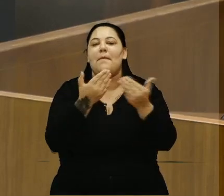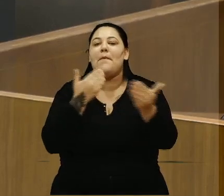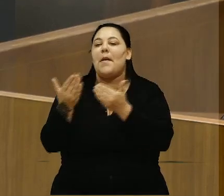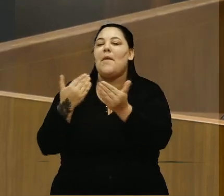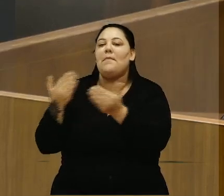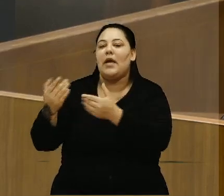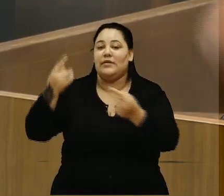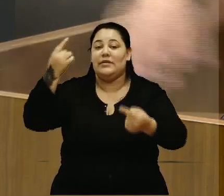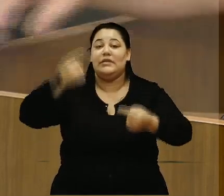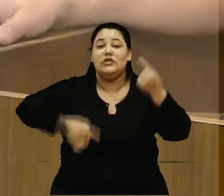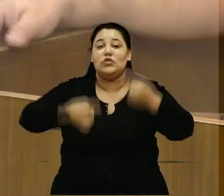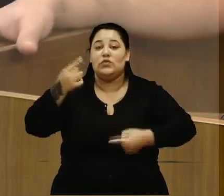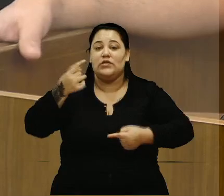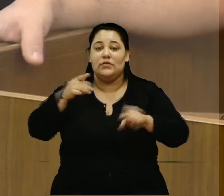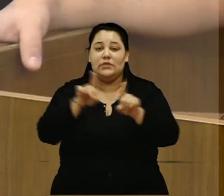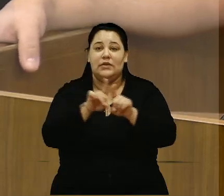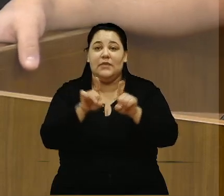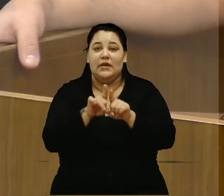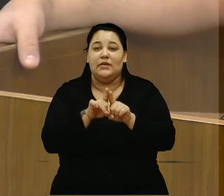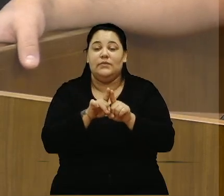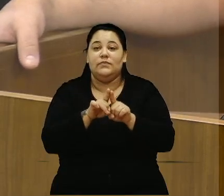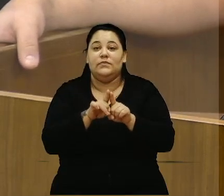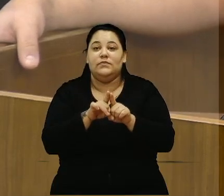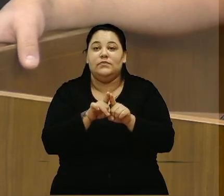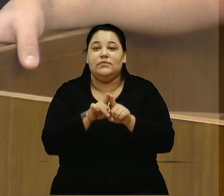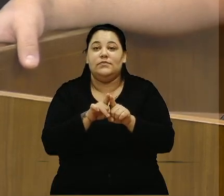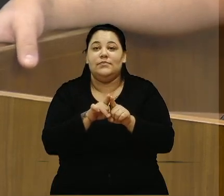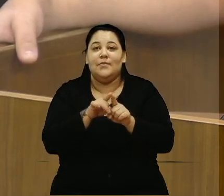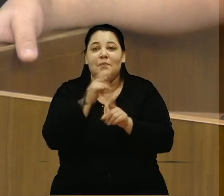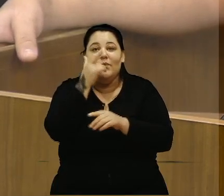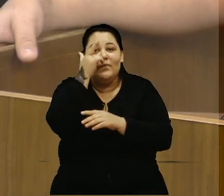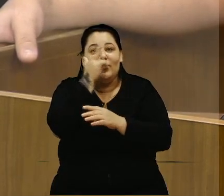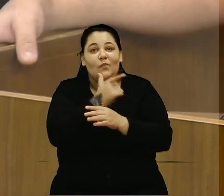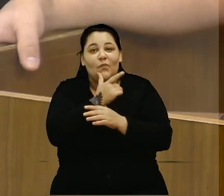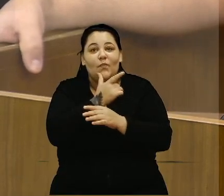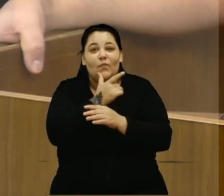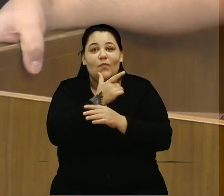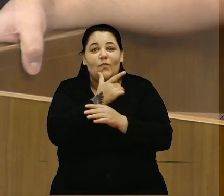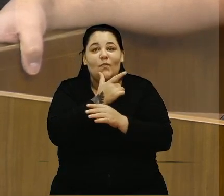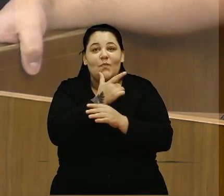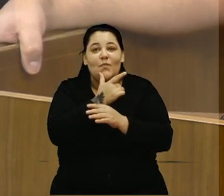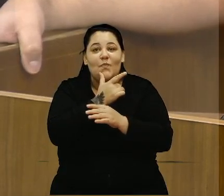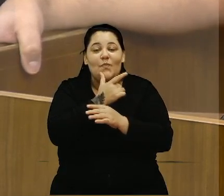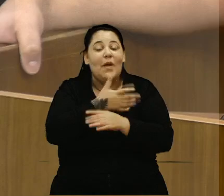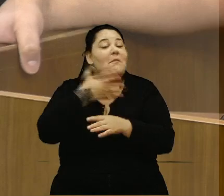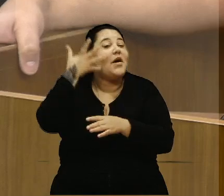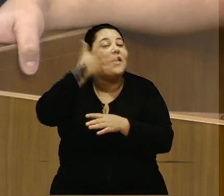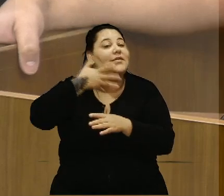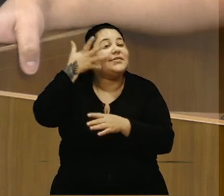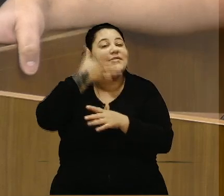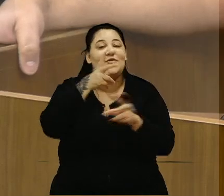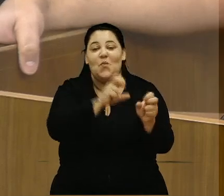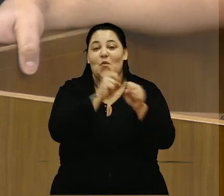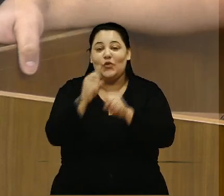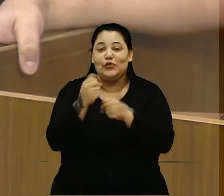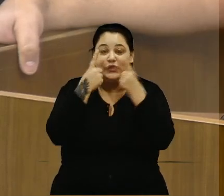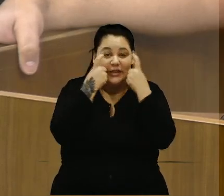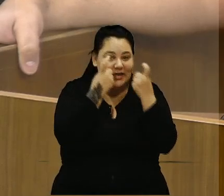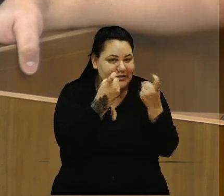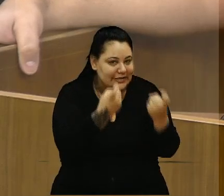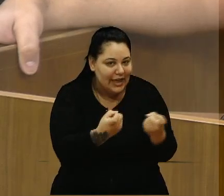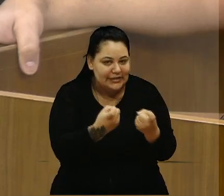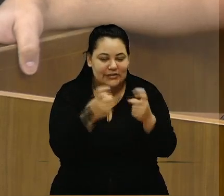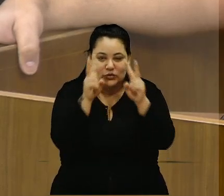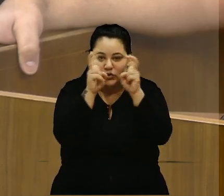presidente Lucas Carenhato. Então, uma rodada, né, de palestras aqui, que a gente pudesse trazer as pessoas interessadas no tema da criança